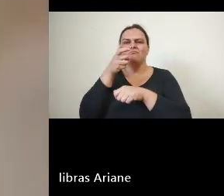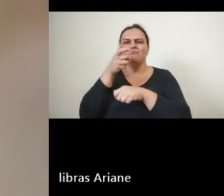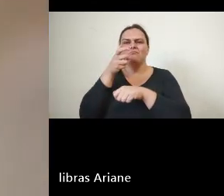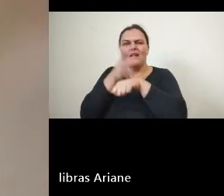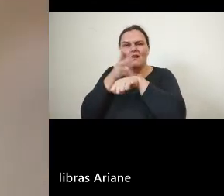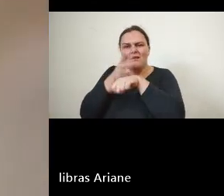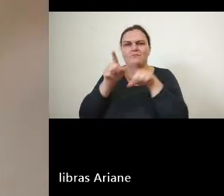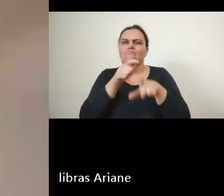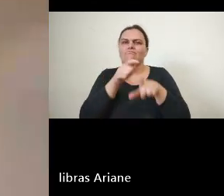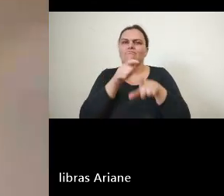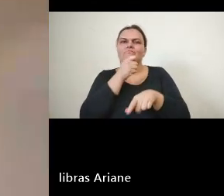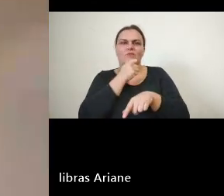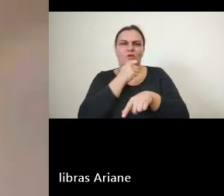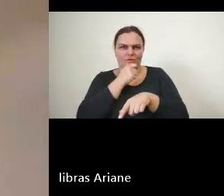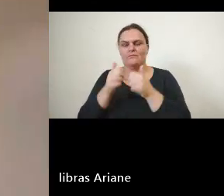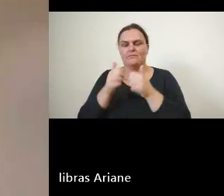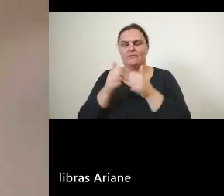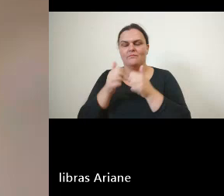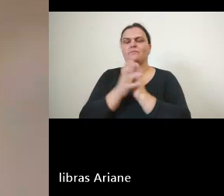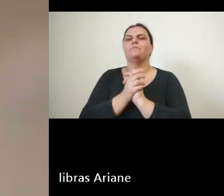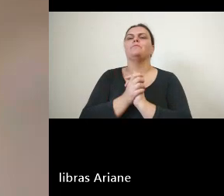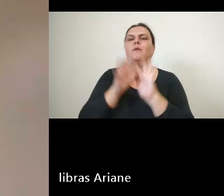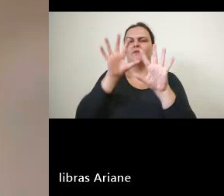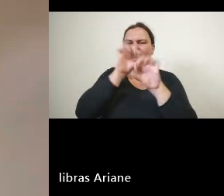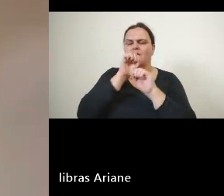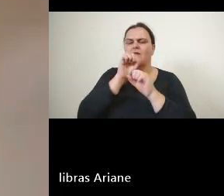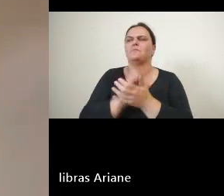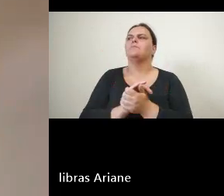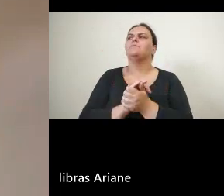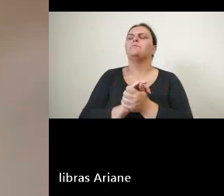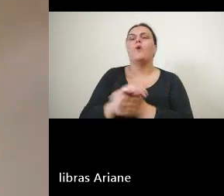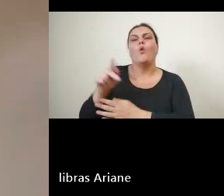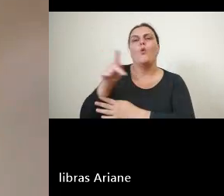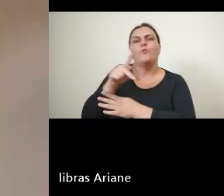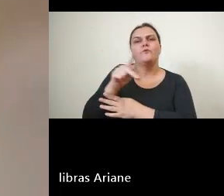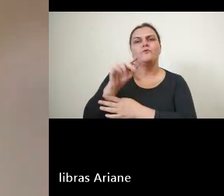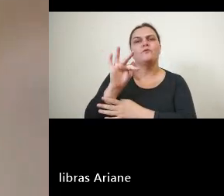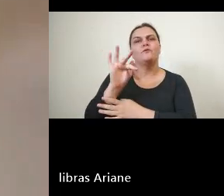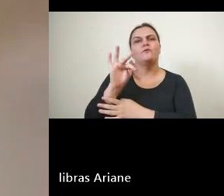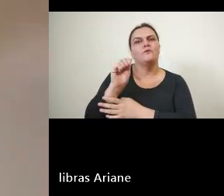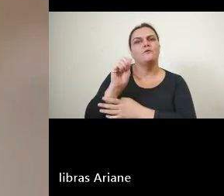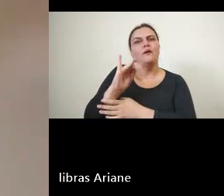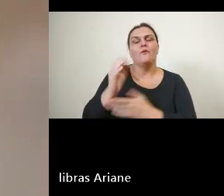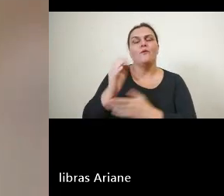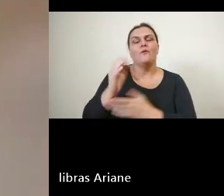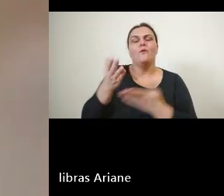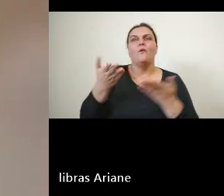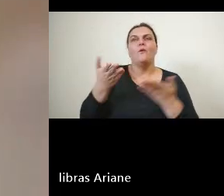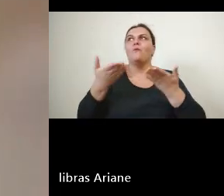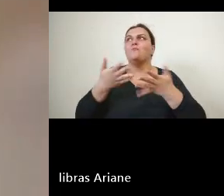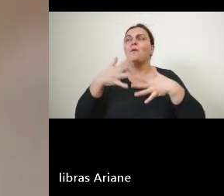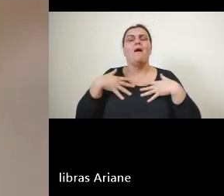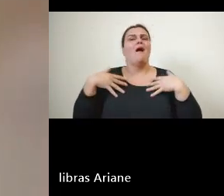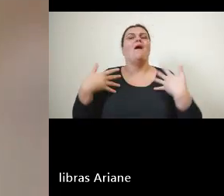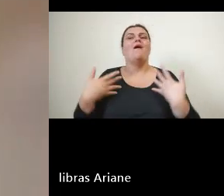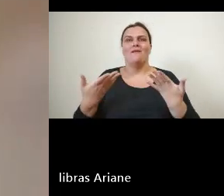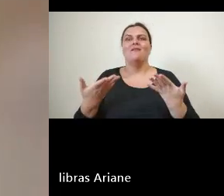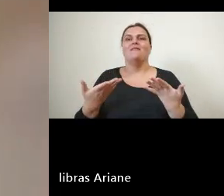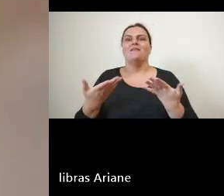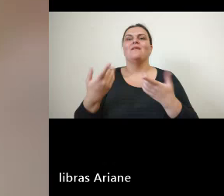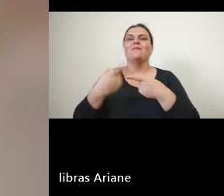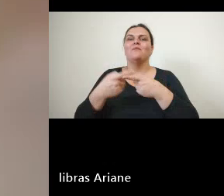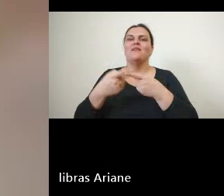O professor Fábio está aqui presente hoje. Professor, é uma honra recebermos o senhor na nossa casa, a Justiça